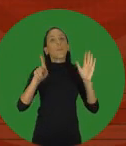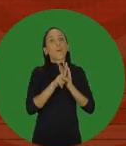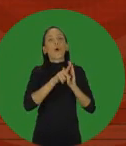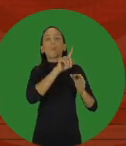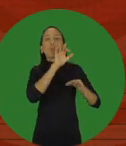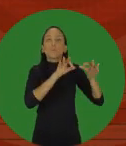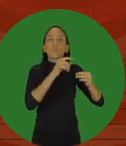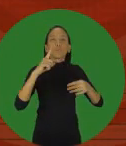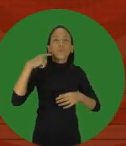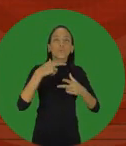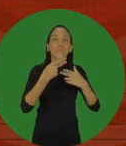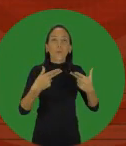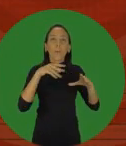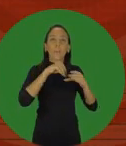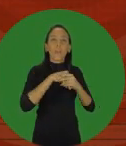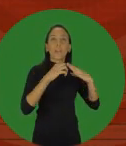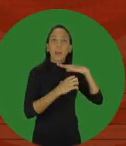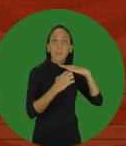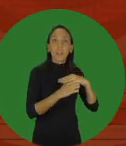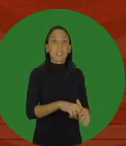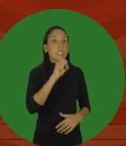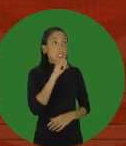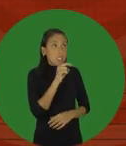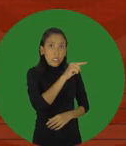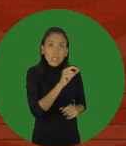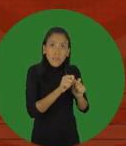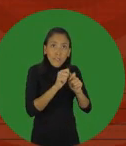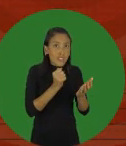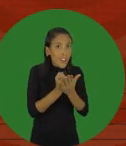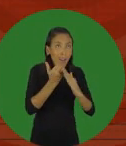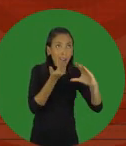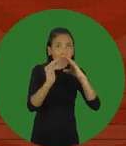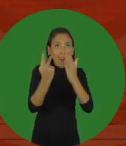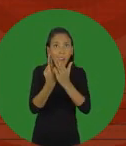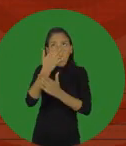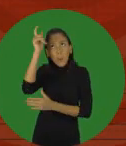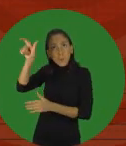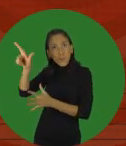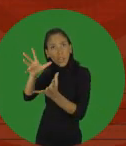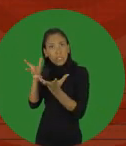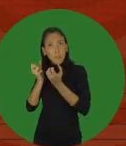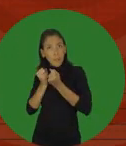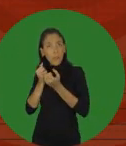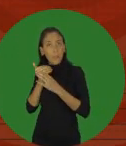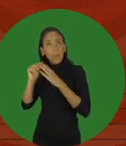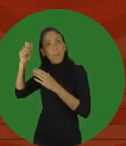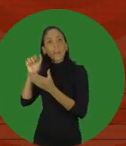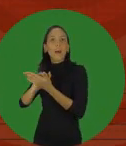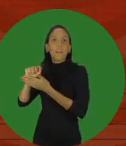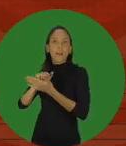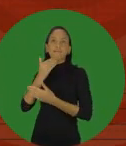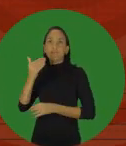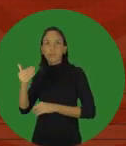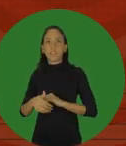solicite para que o destinatário errado exclua o e-mail enviado. Quanto às suas senhas, use sempre